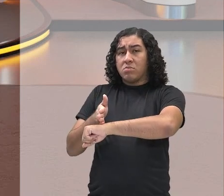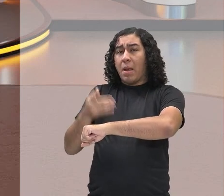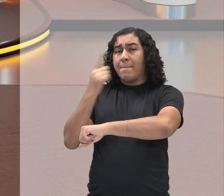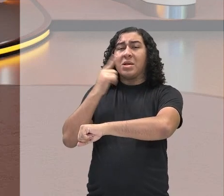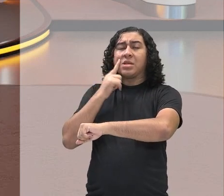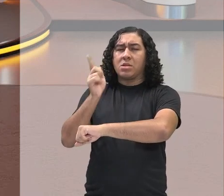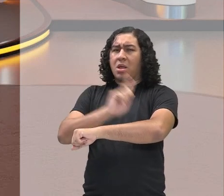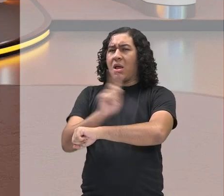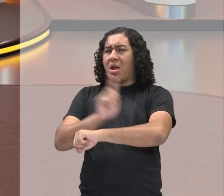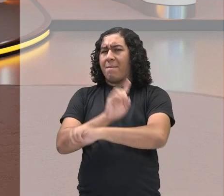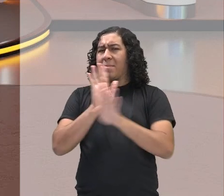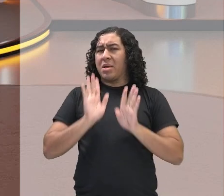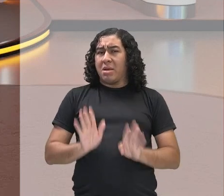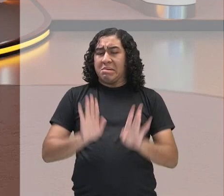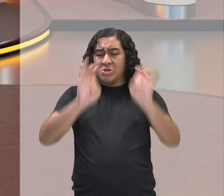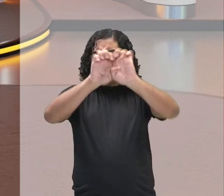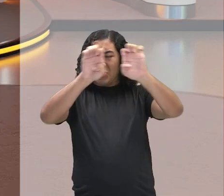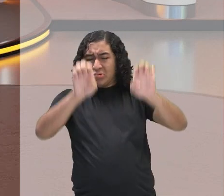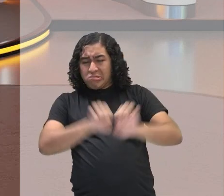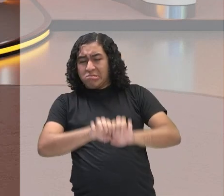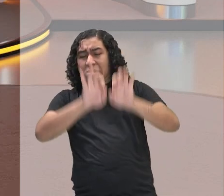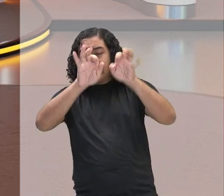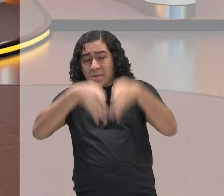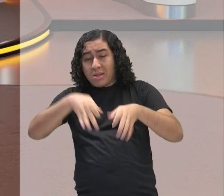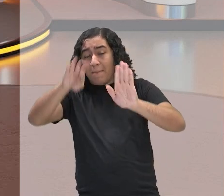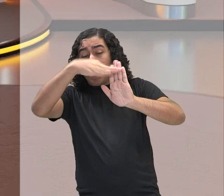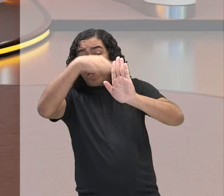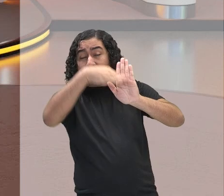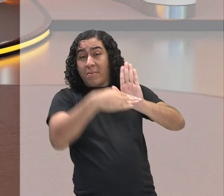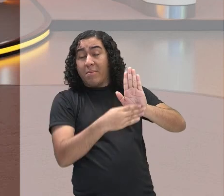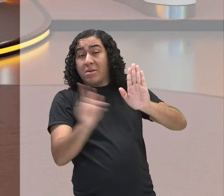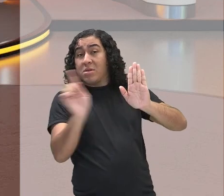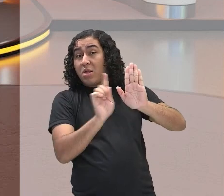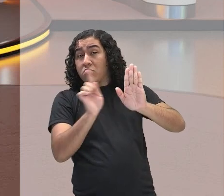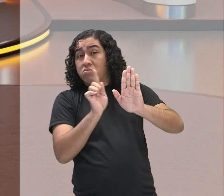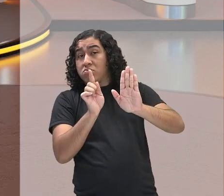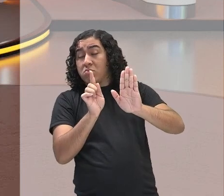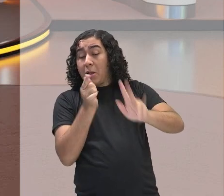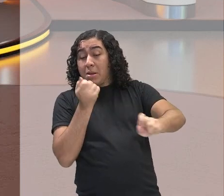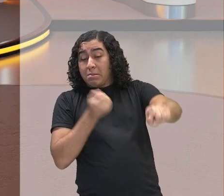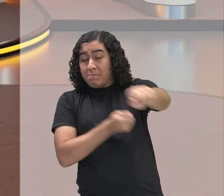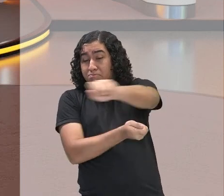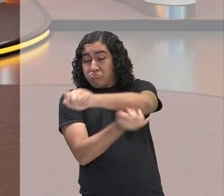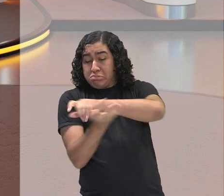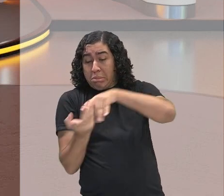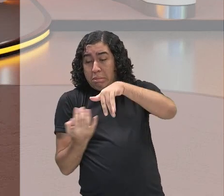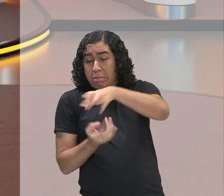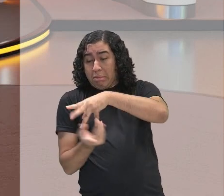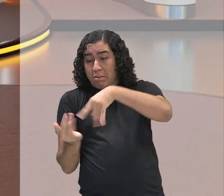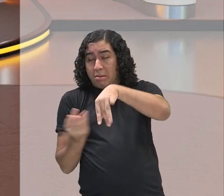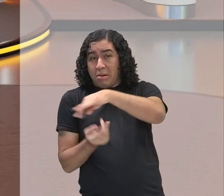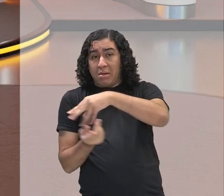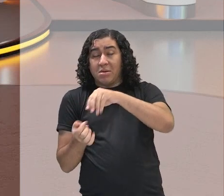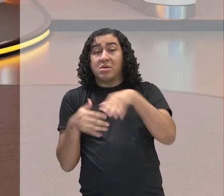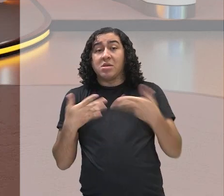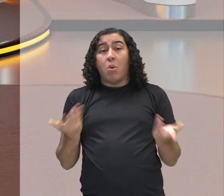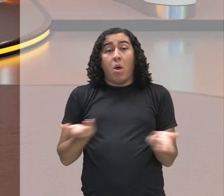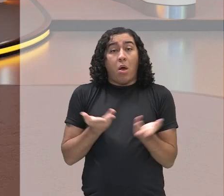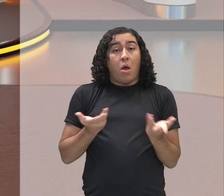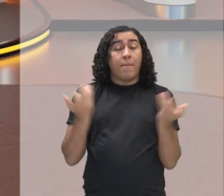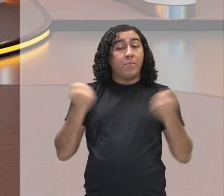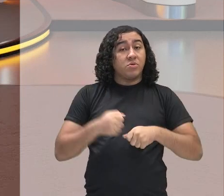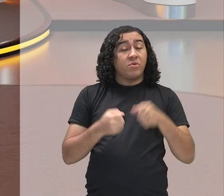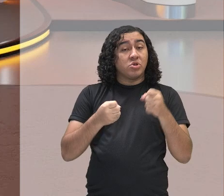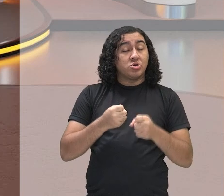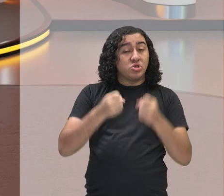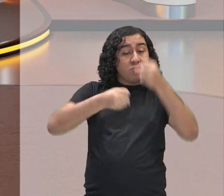mais tão hierarquizado, tão ordenado agora, passou a ser um caos. E eu vou poder explicar esse caos agora